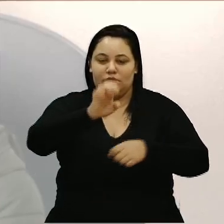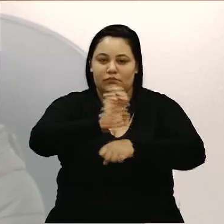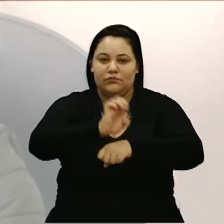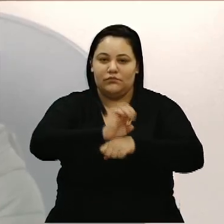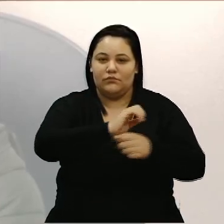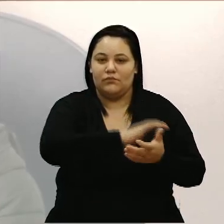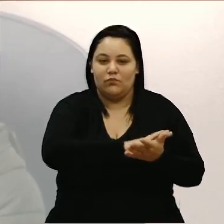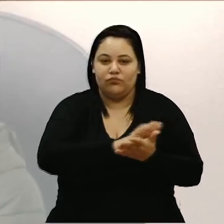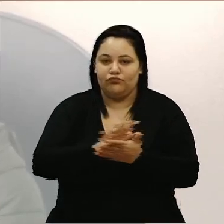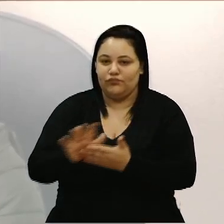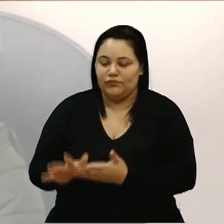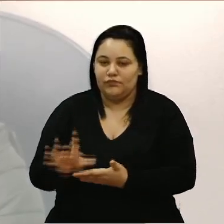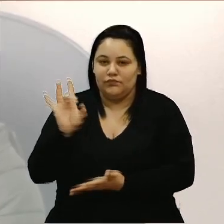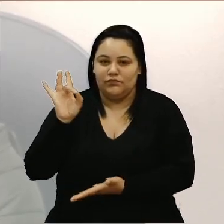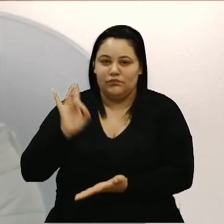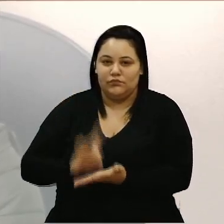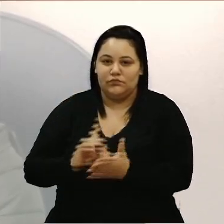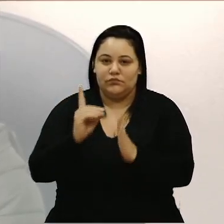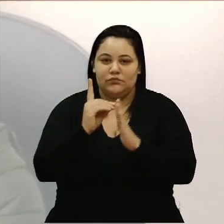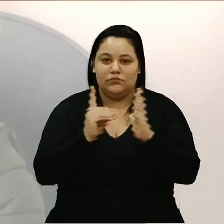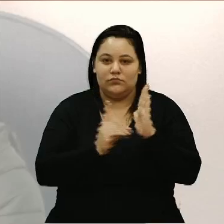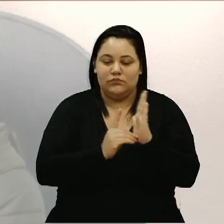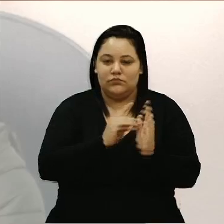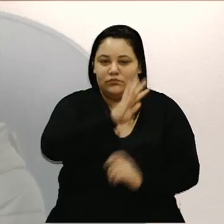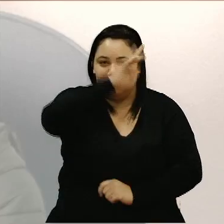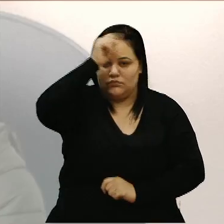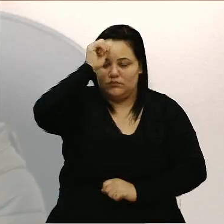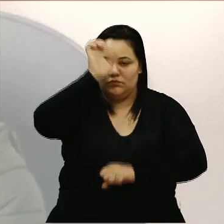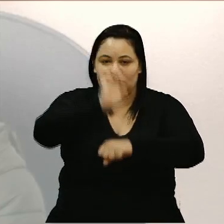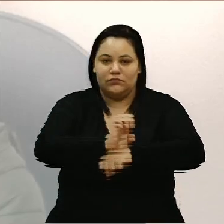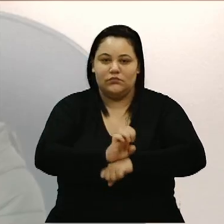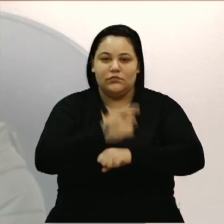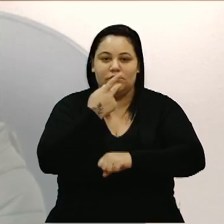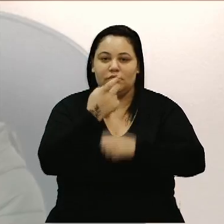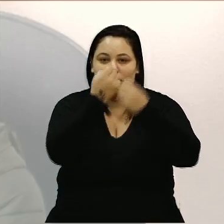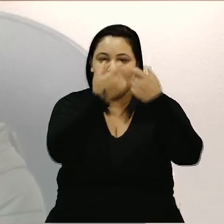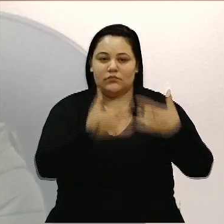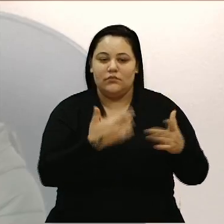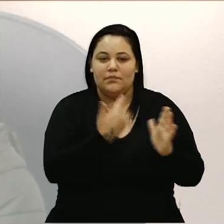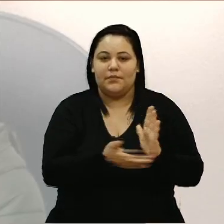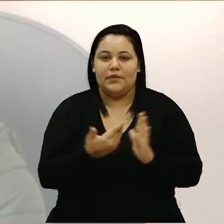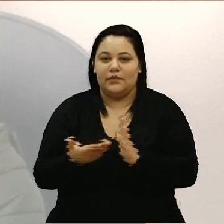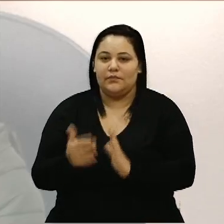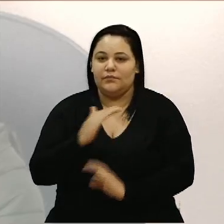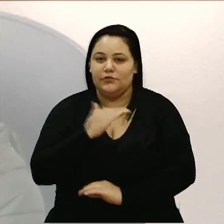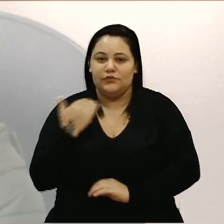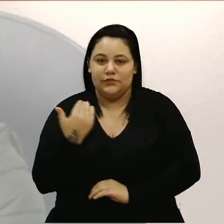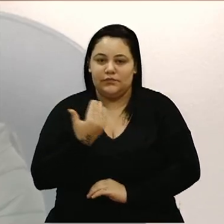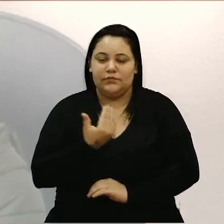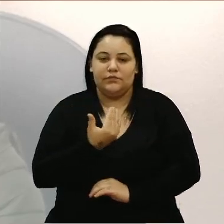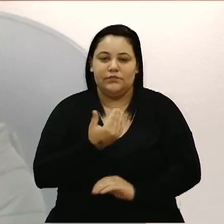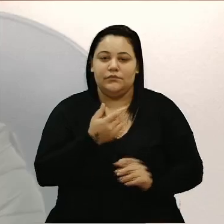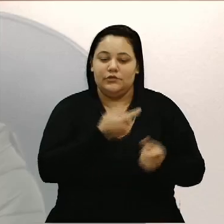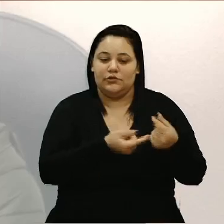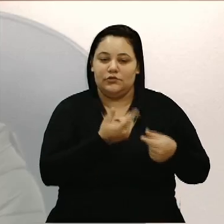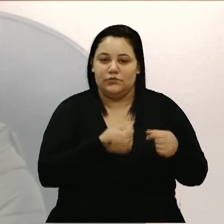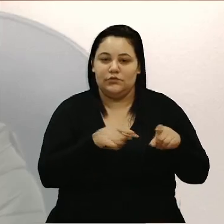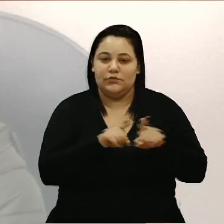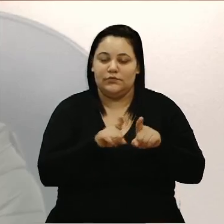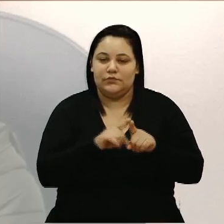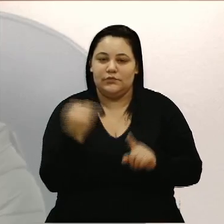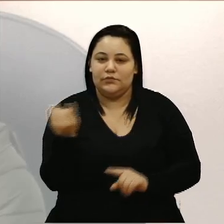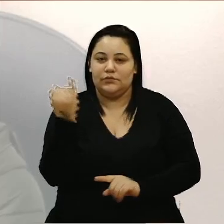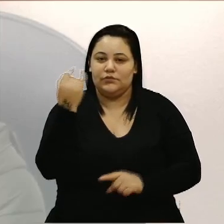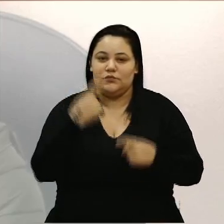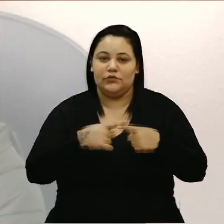calamidade pública declarado pelos decretos municipal e estadual que relatam perdas humanas e econômicas significativas devido às